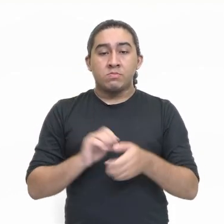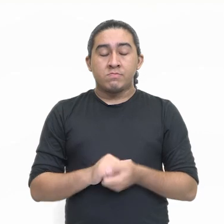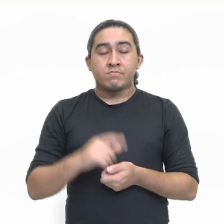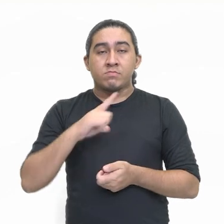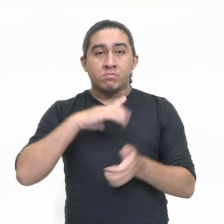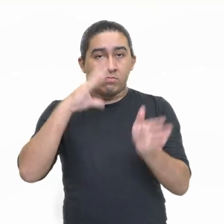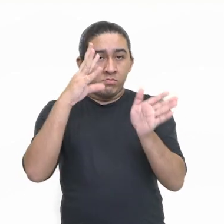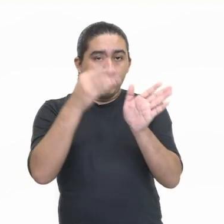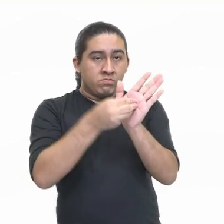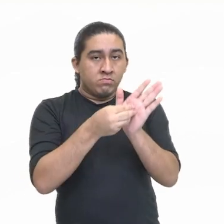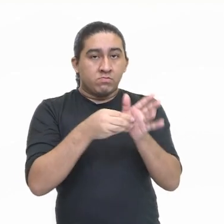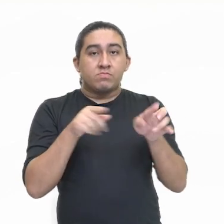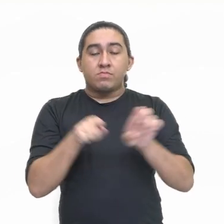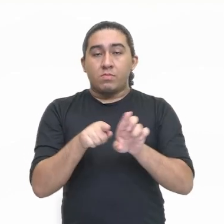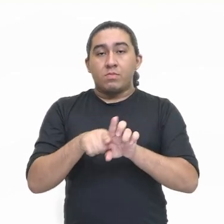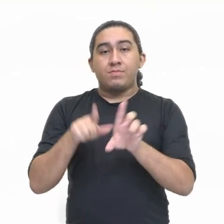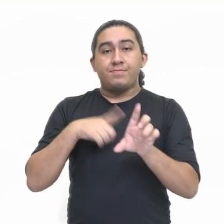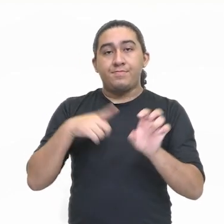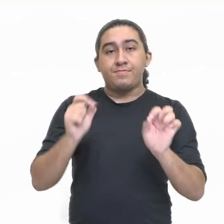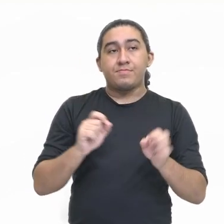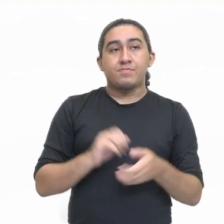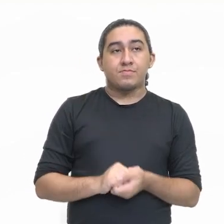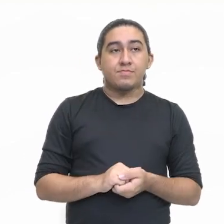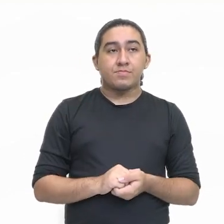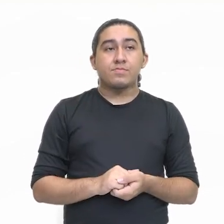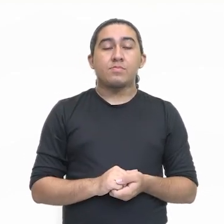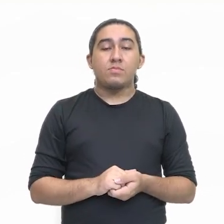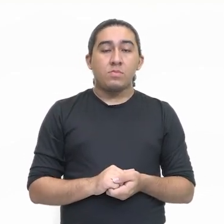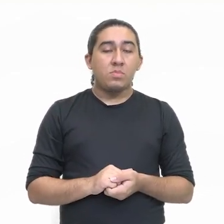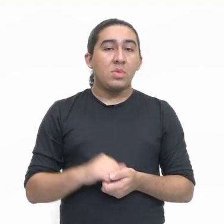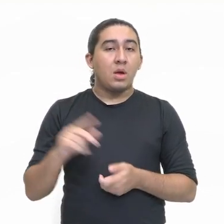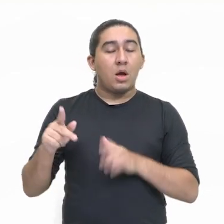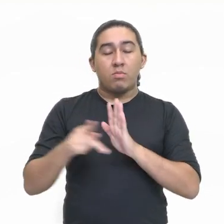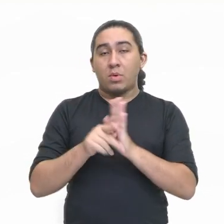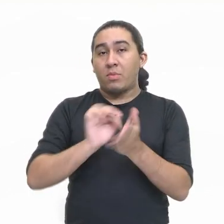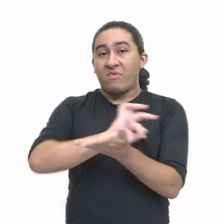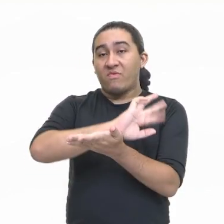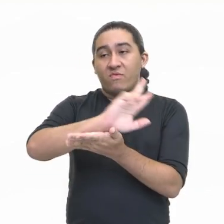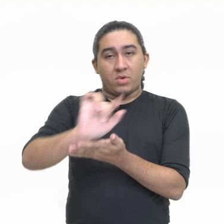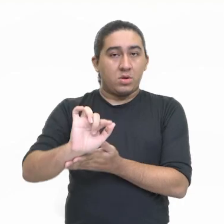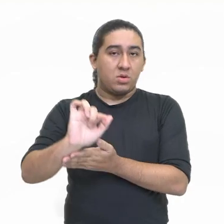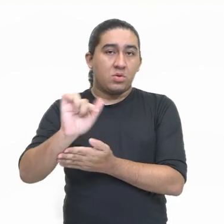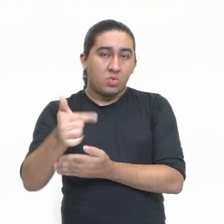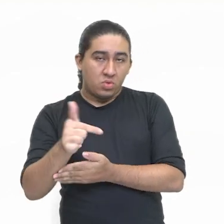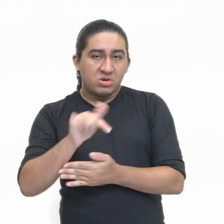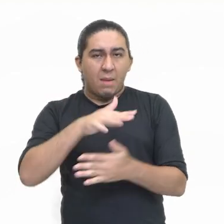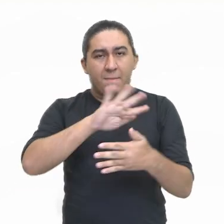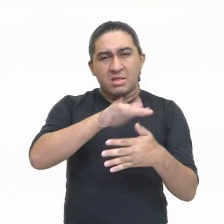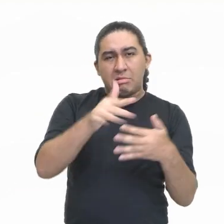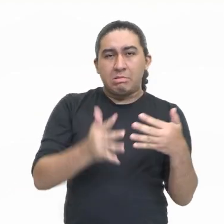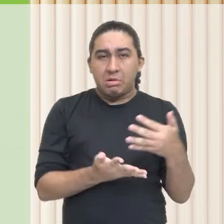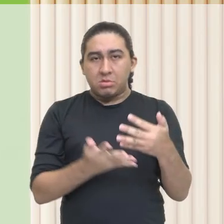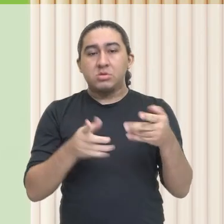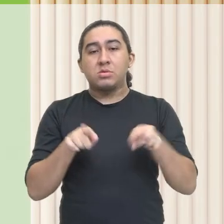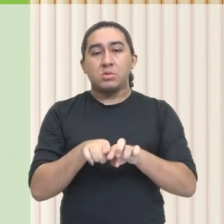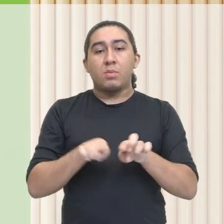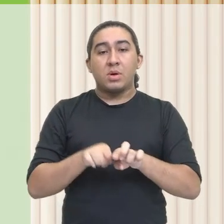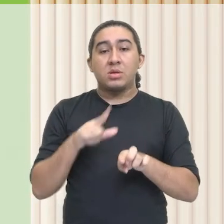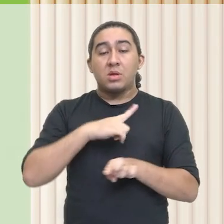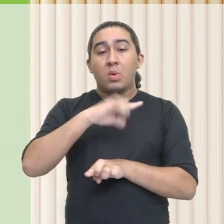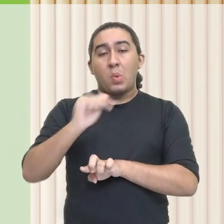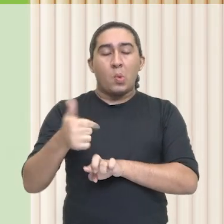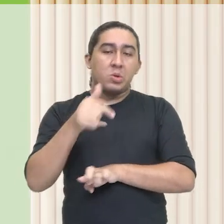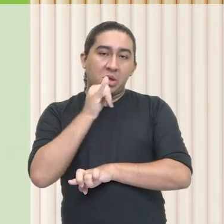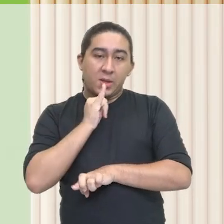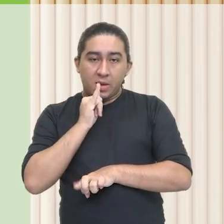Amazônia nós temos ali a Mata Atlântica e outros tipos também de de ambientes né de biomas como o